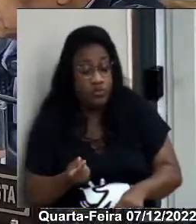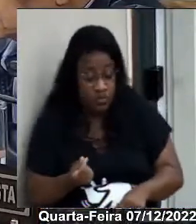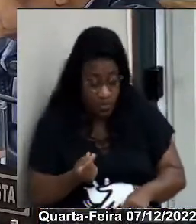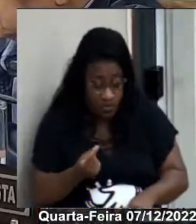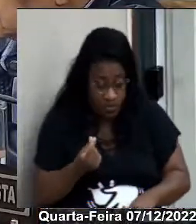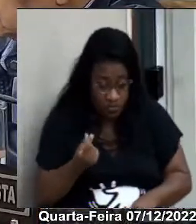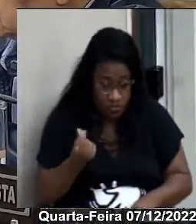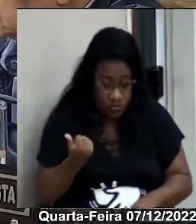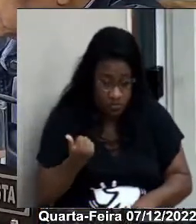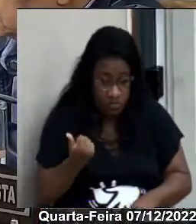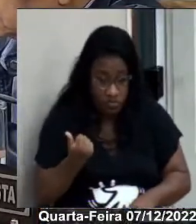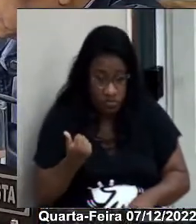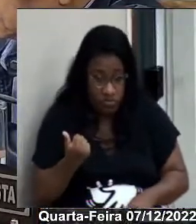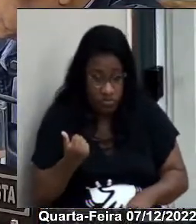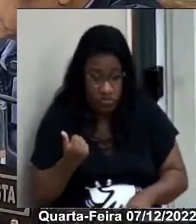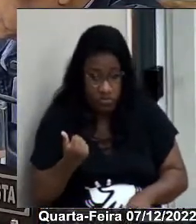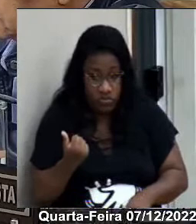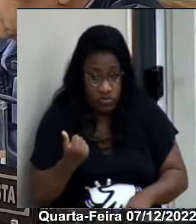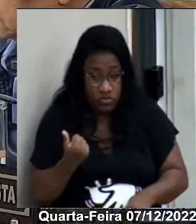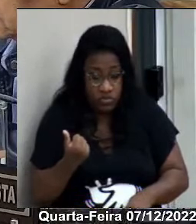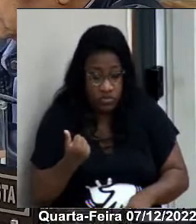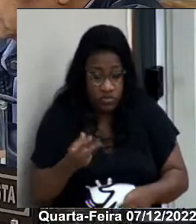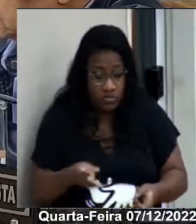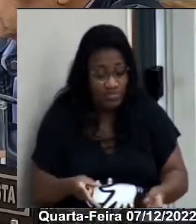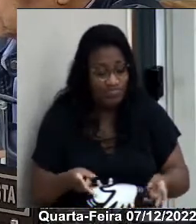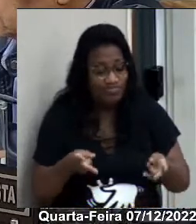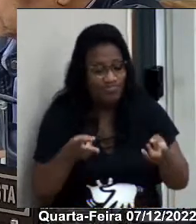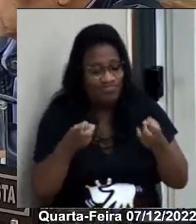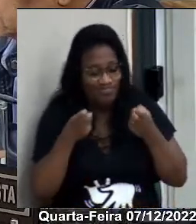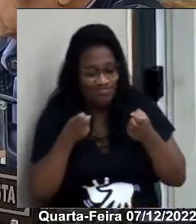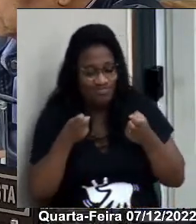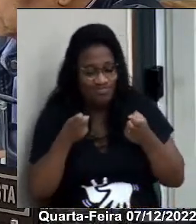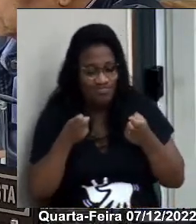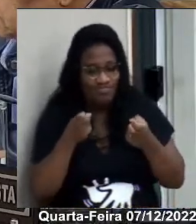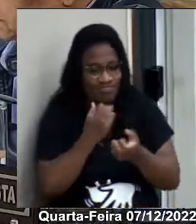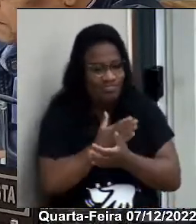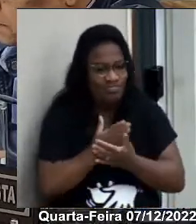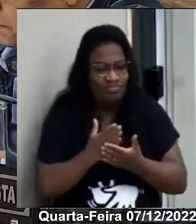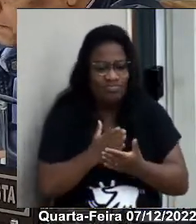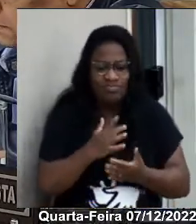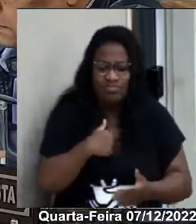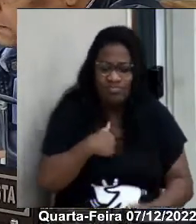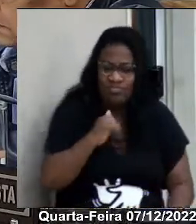o que é o dever dele. Esse é o nível dessa gestão municipal.